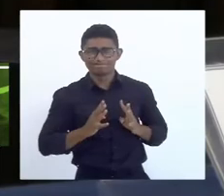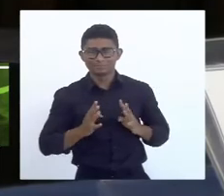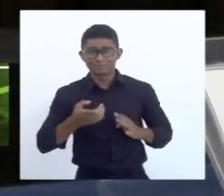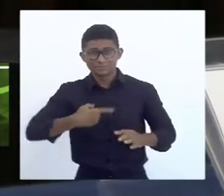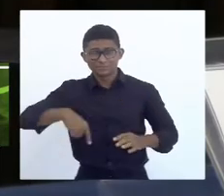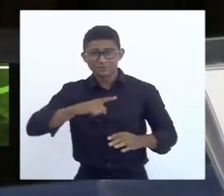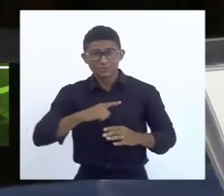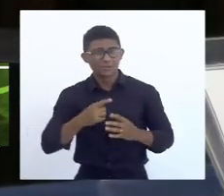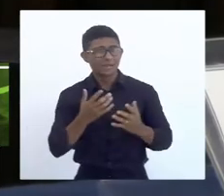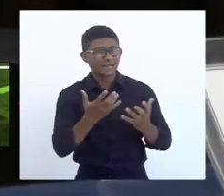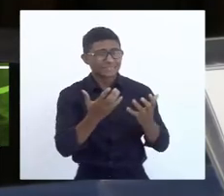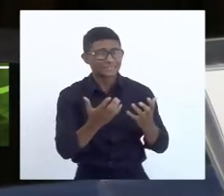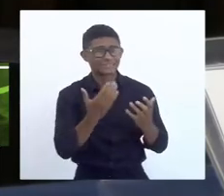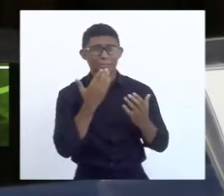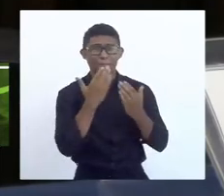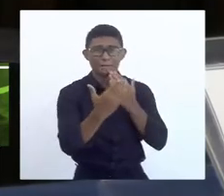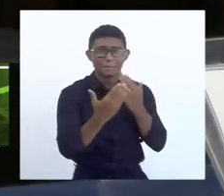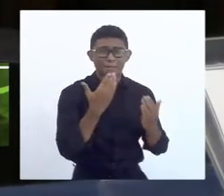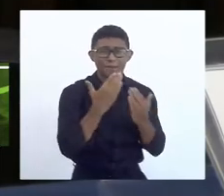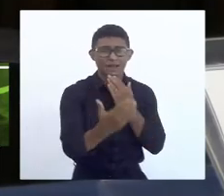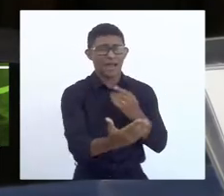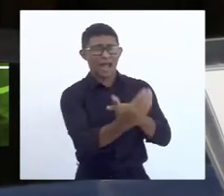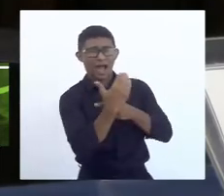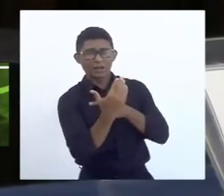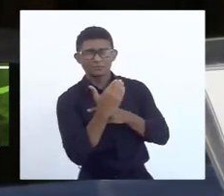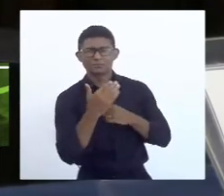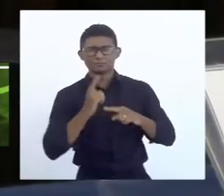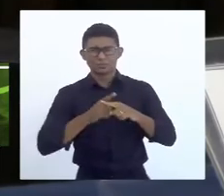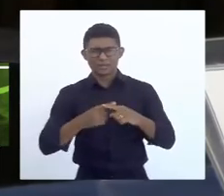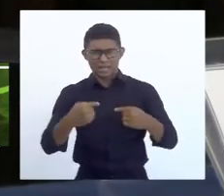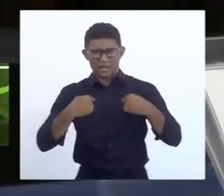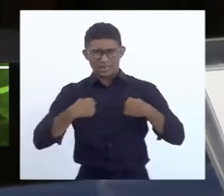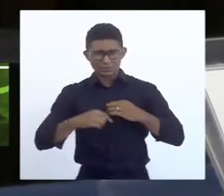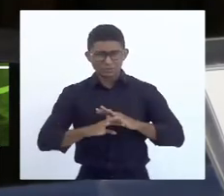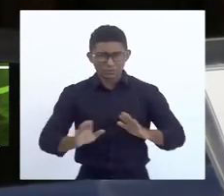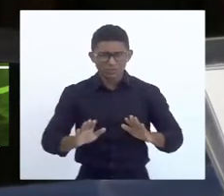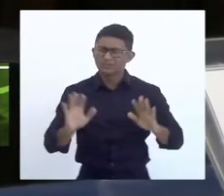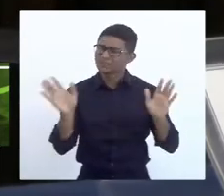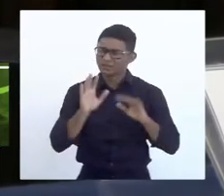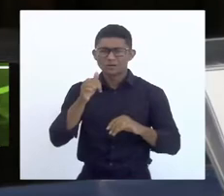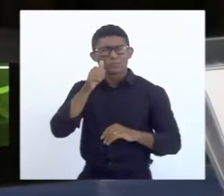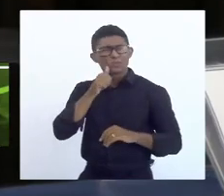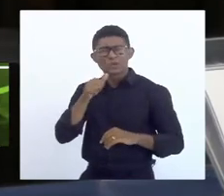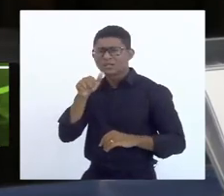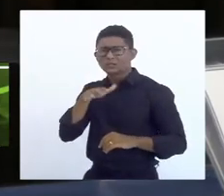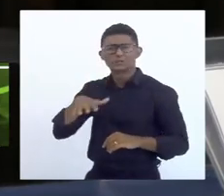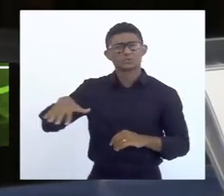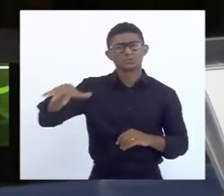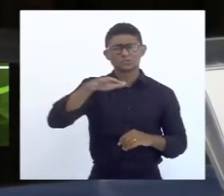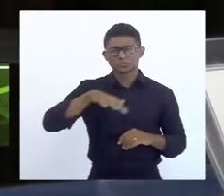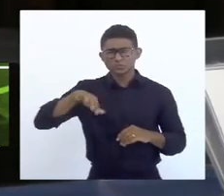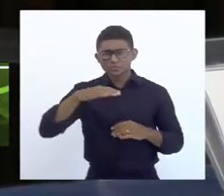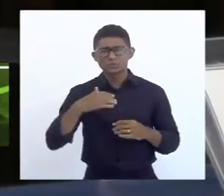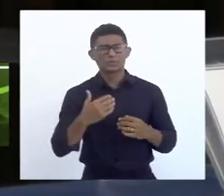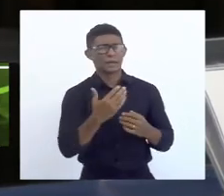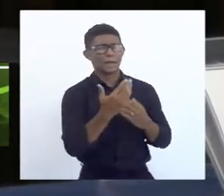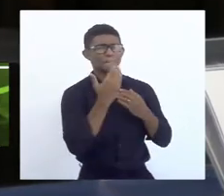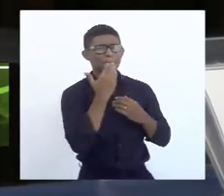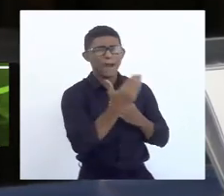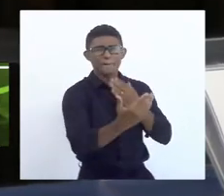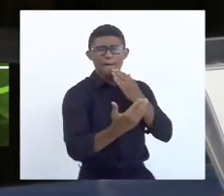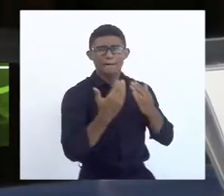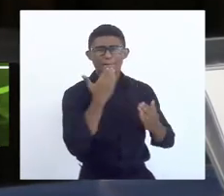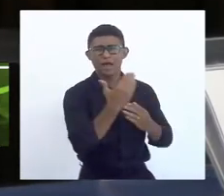nosso porque não foi só o meu, é o de todas nós, mulheres. E a maneira com